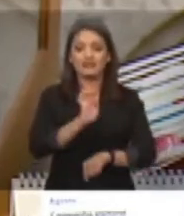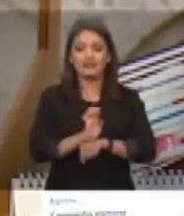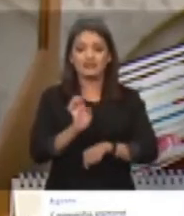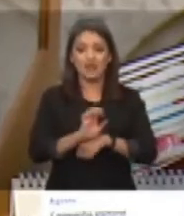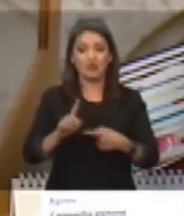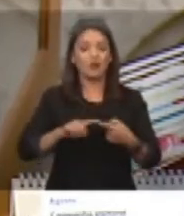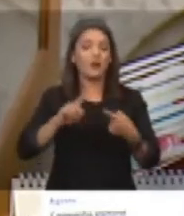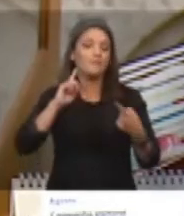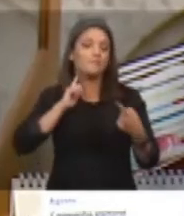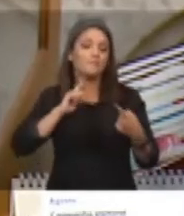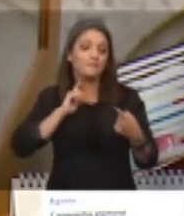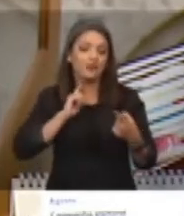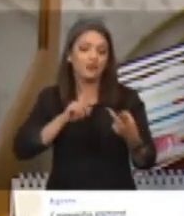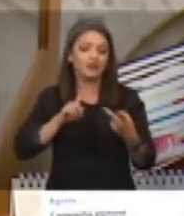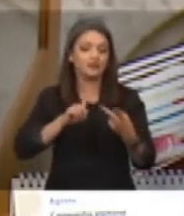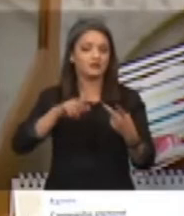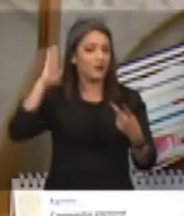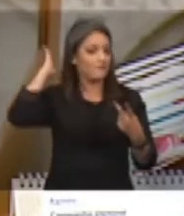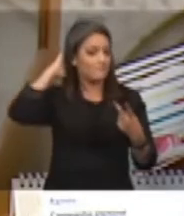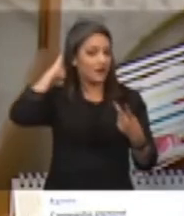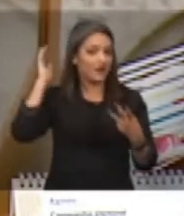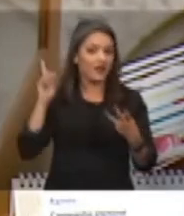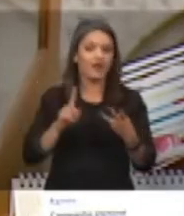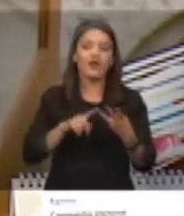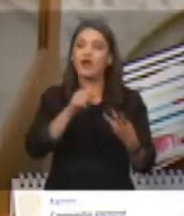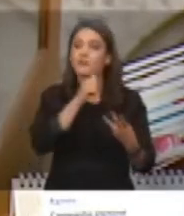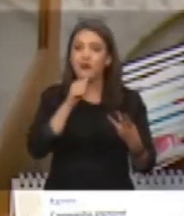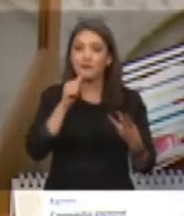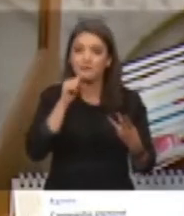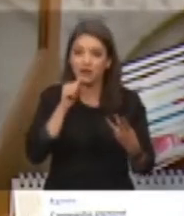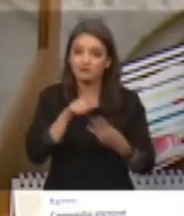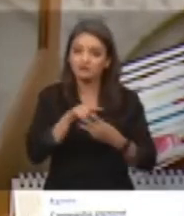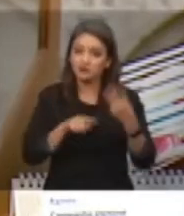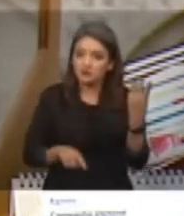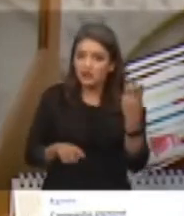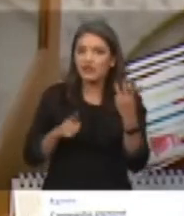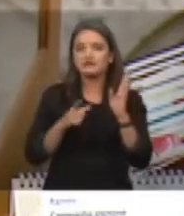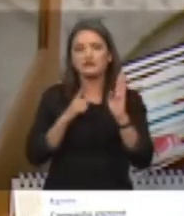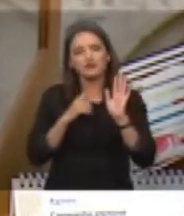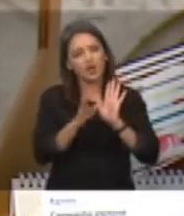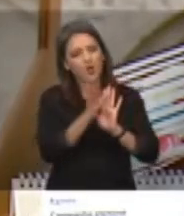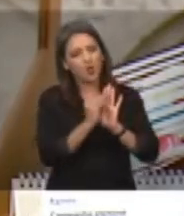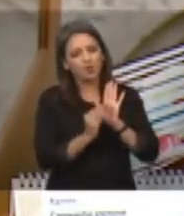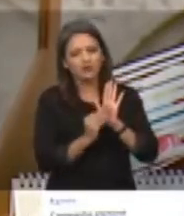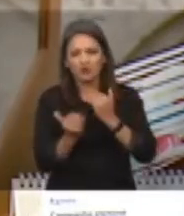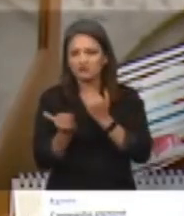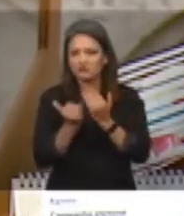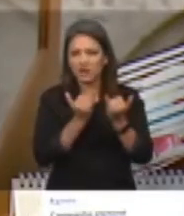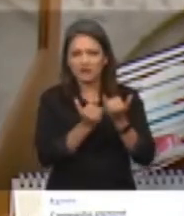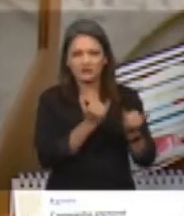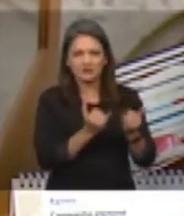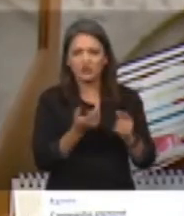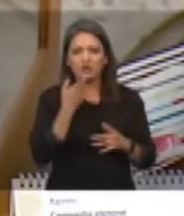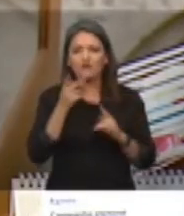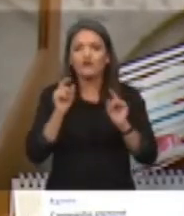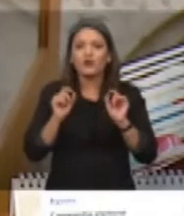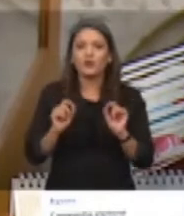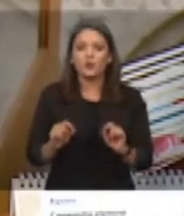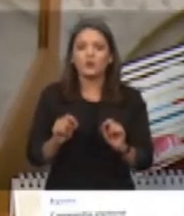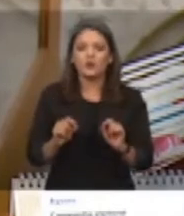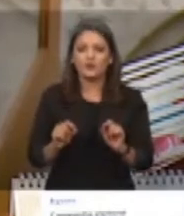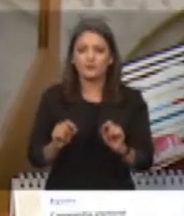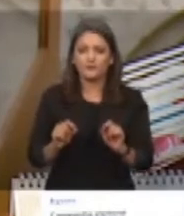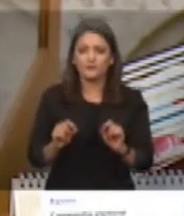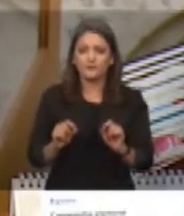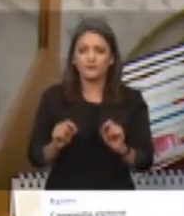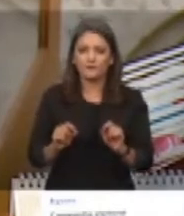Minas Gerais, do Pará e do Amapá, todas de conteúdo similar, as quais instituem,